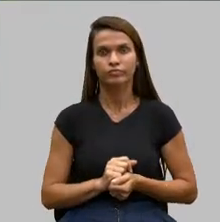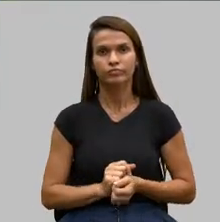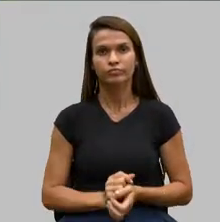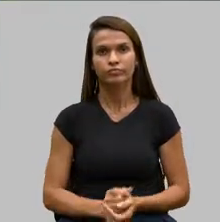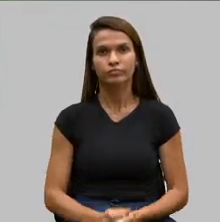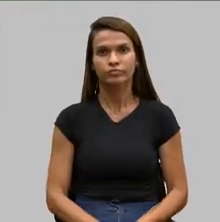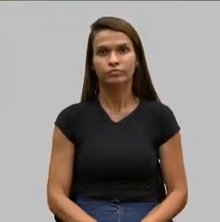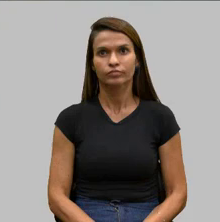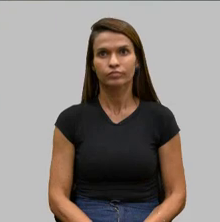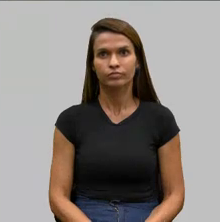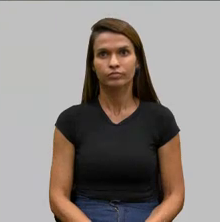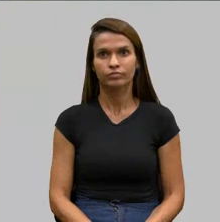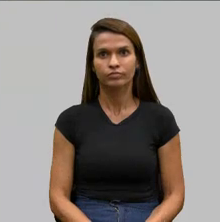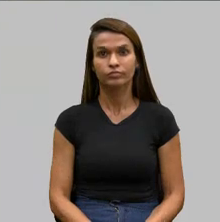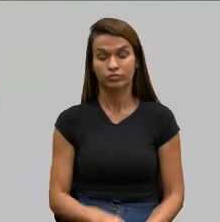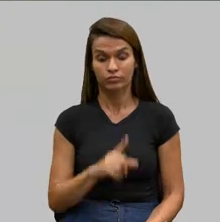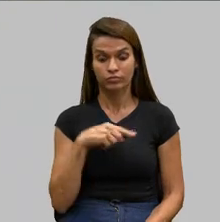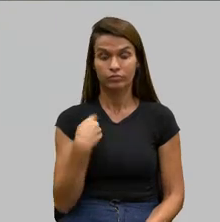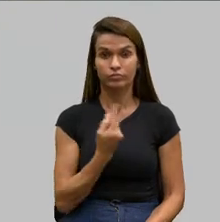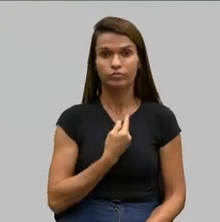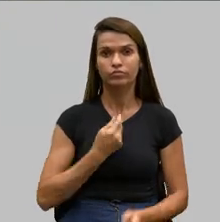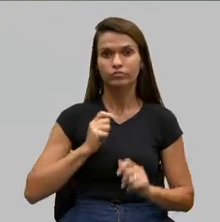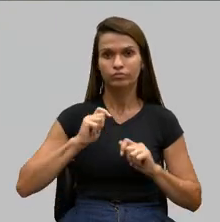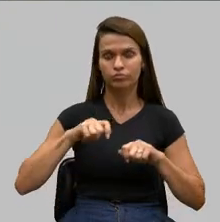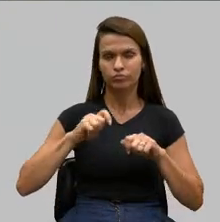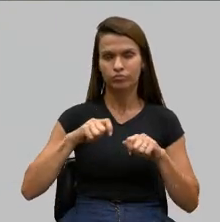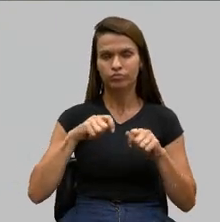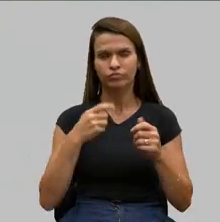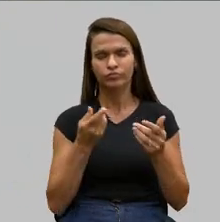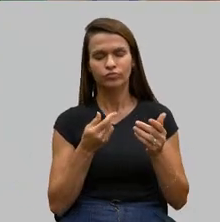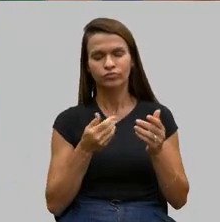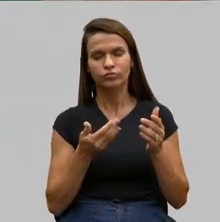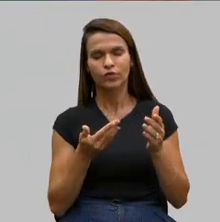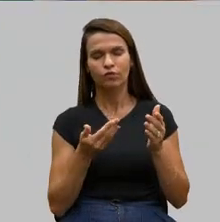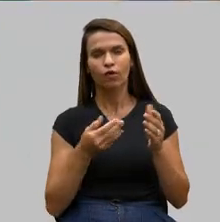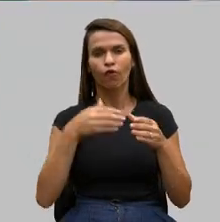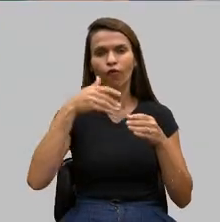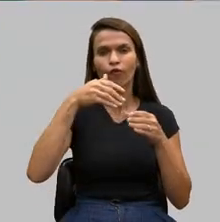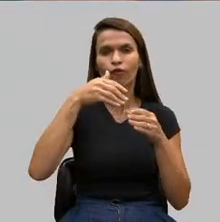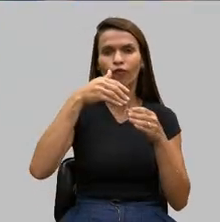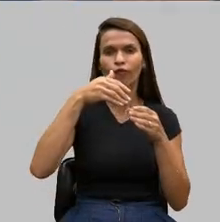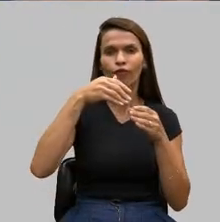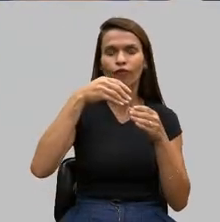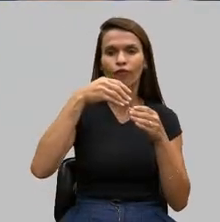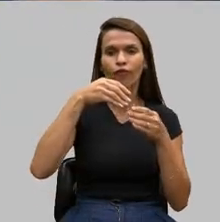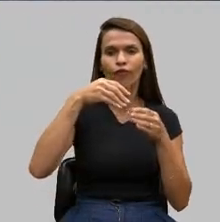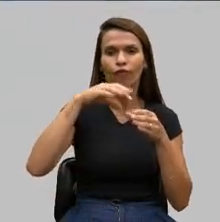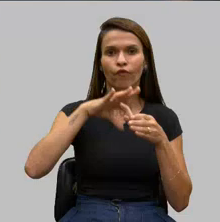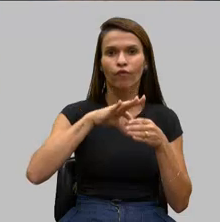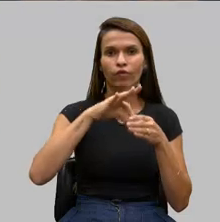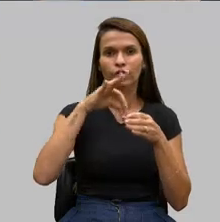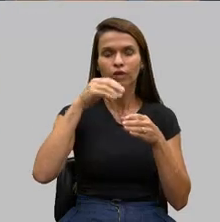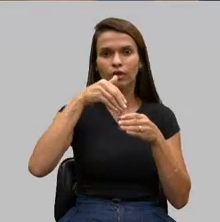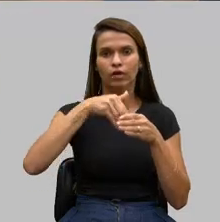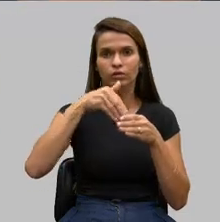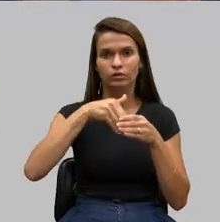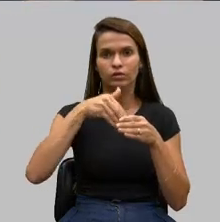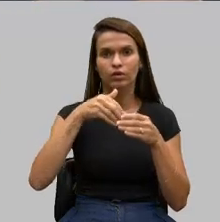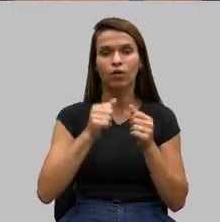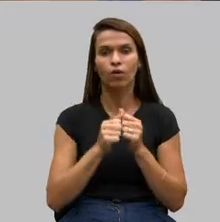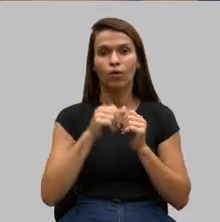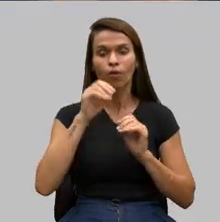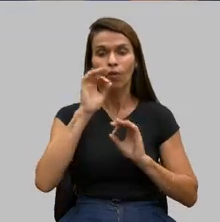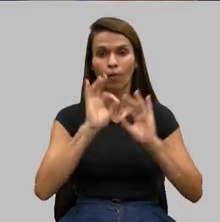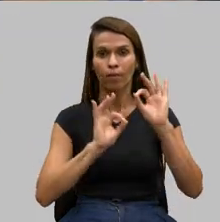Presidente nós podemos Vamos colocar em votação por fazer parte das discussões acerca do plano de recuperação